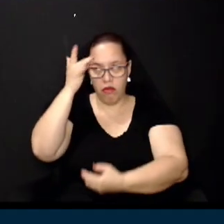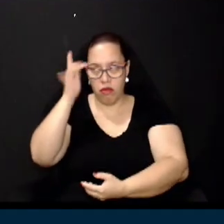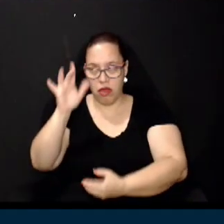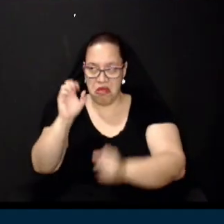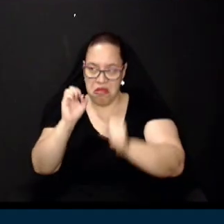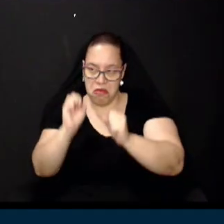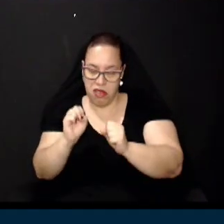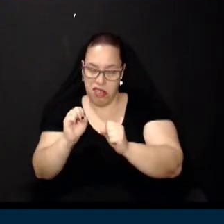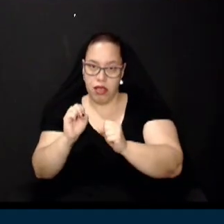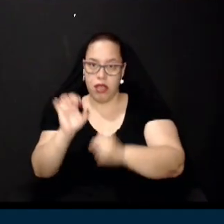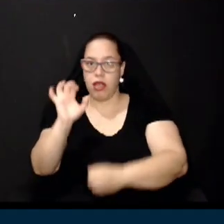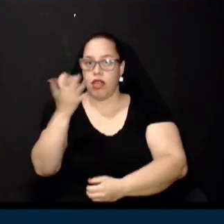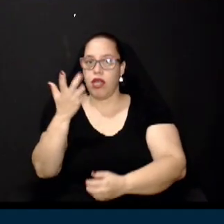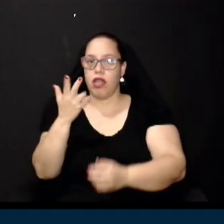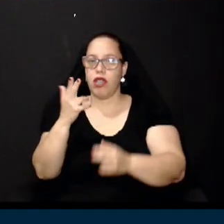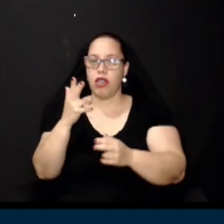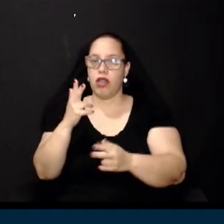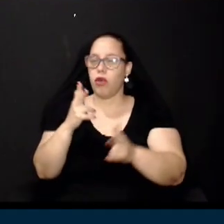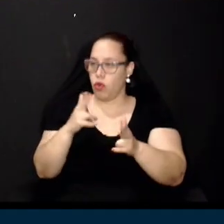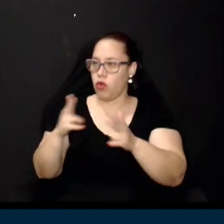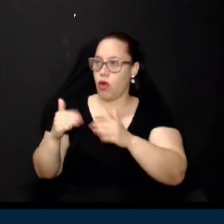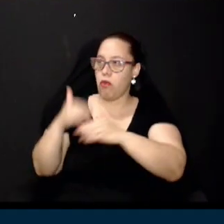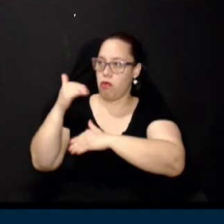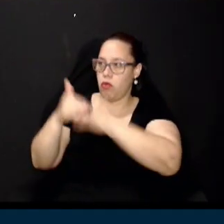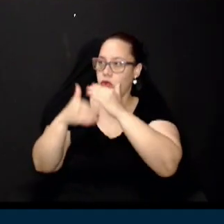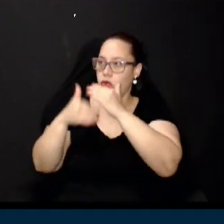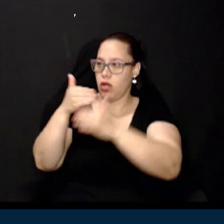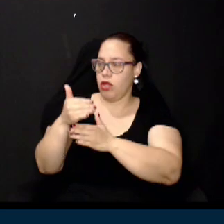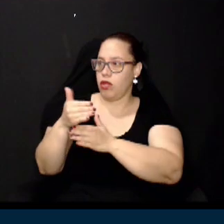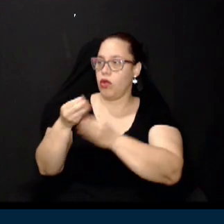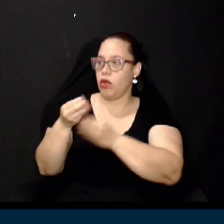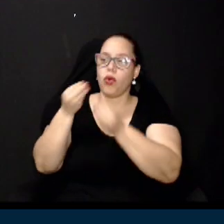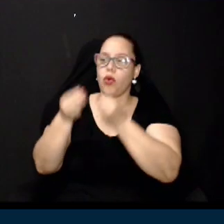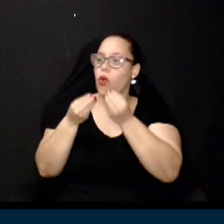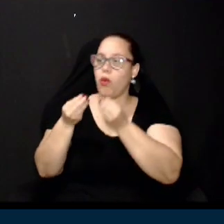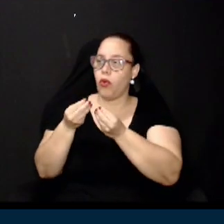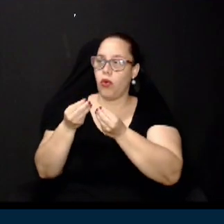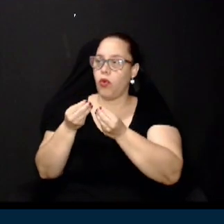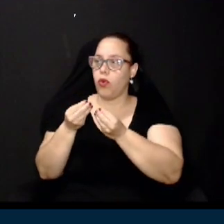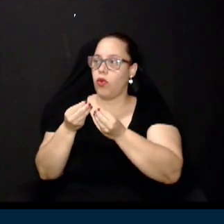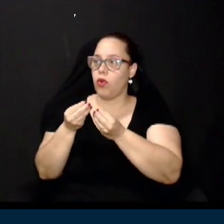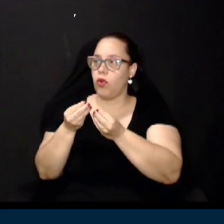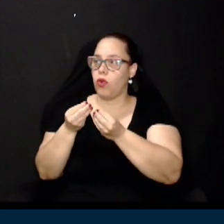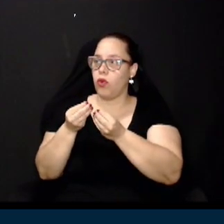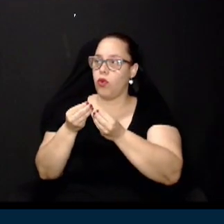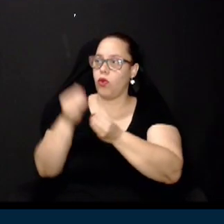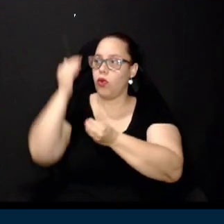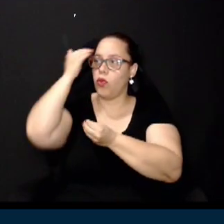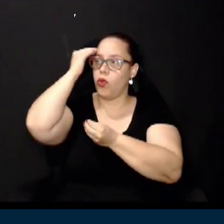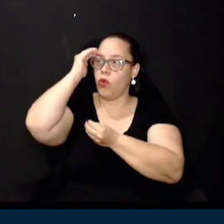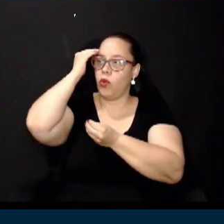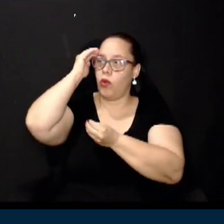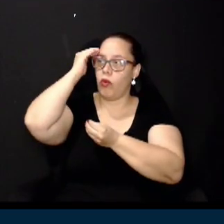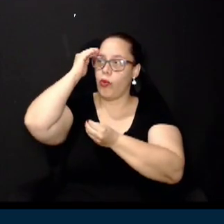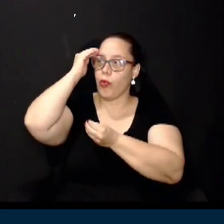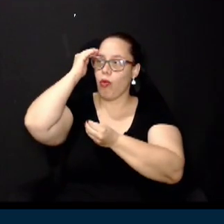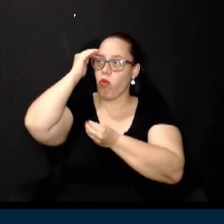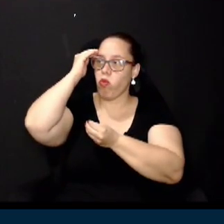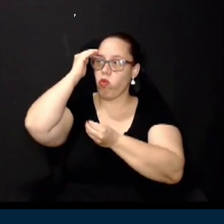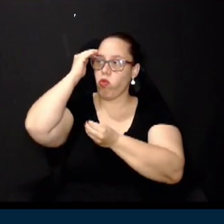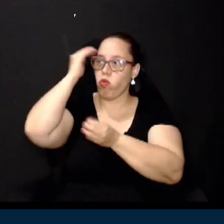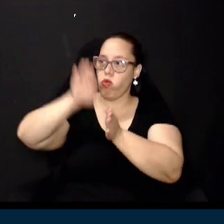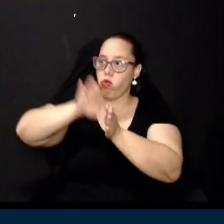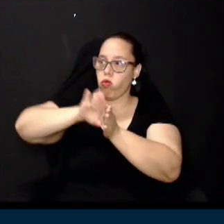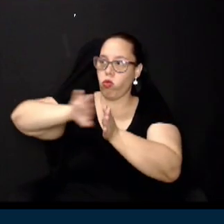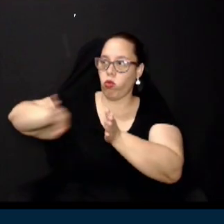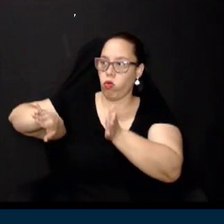acontece o mesmo processo aí. Como é que a gente faz para entender e separar essa questão da